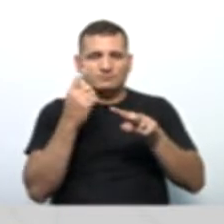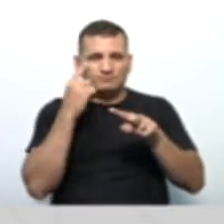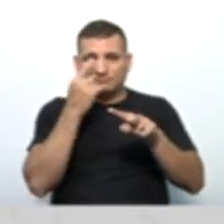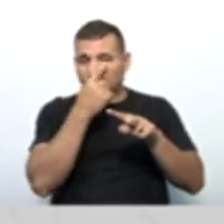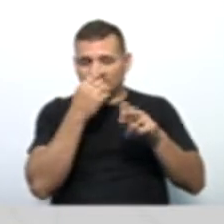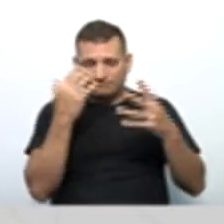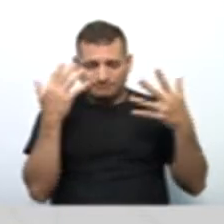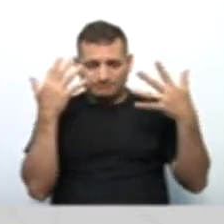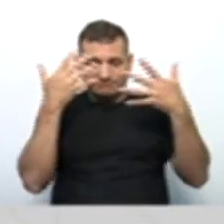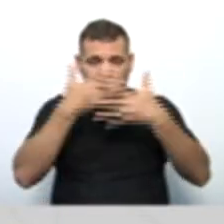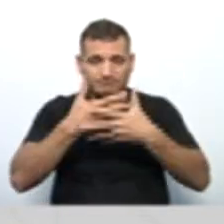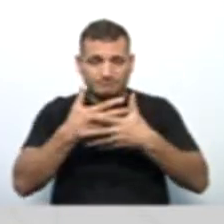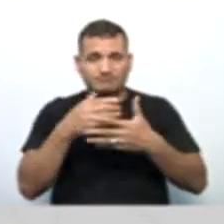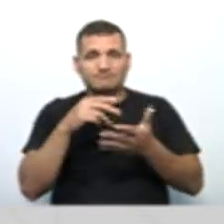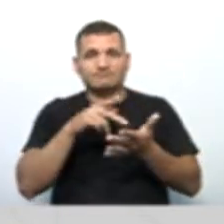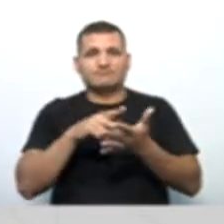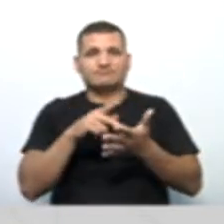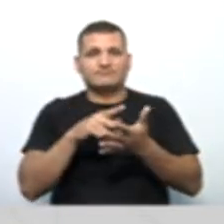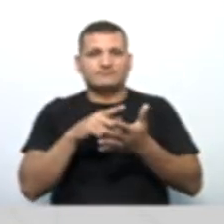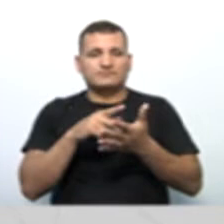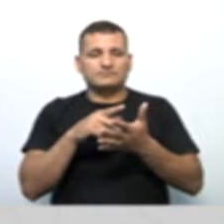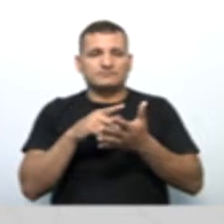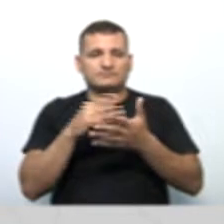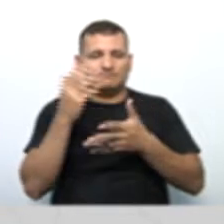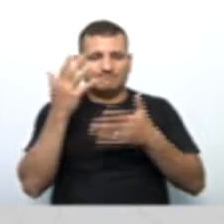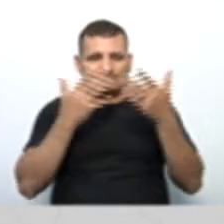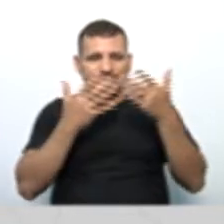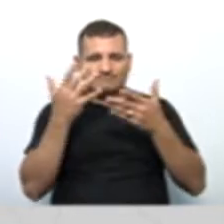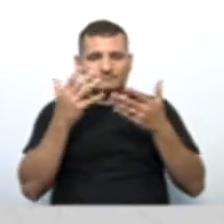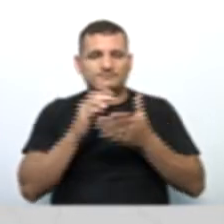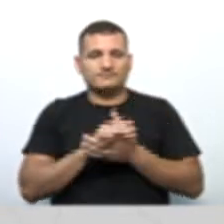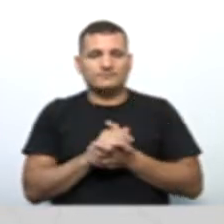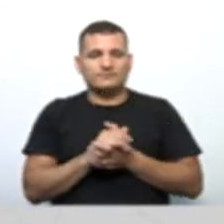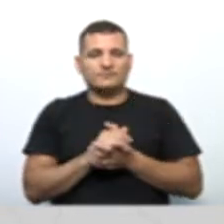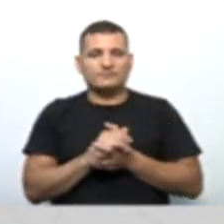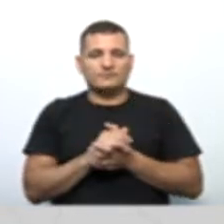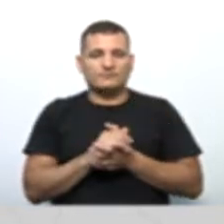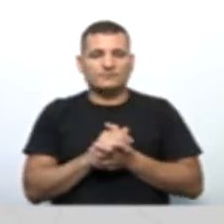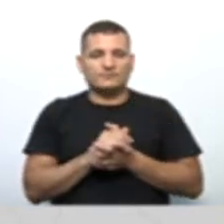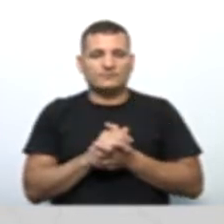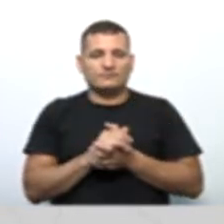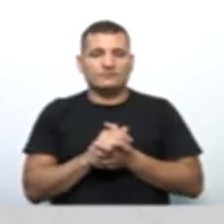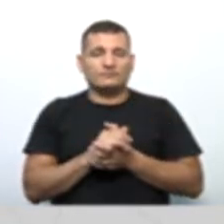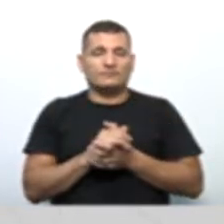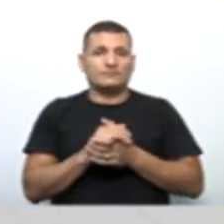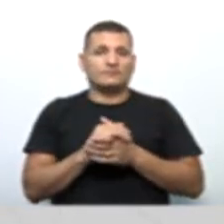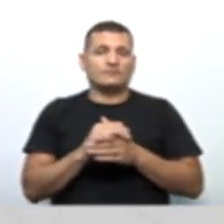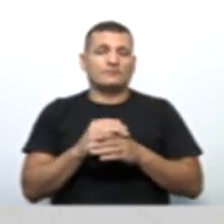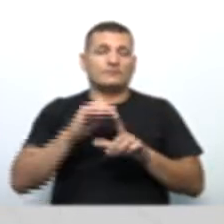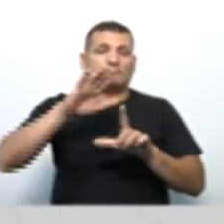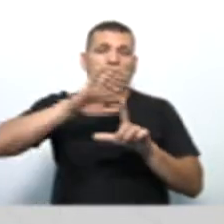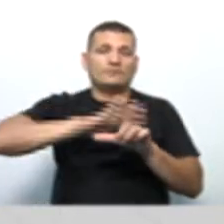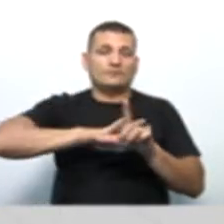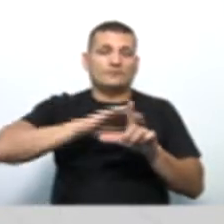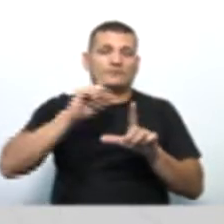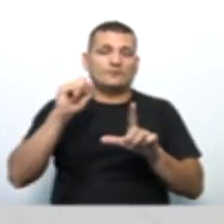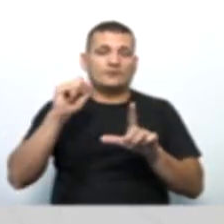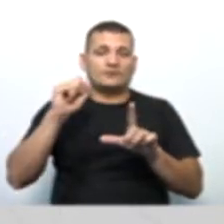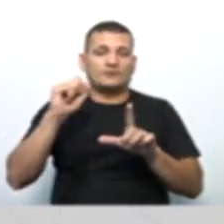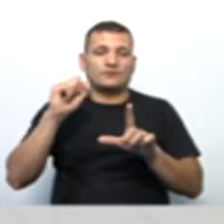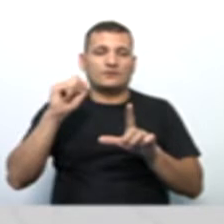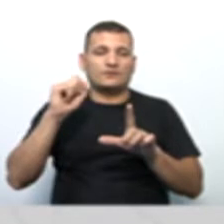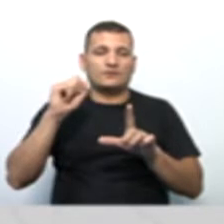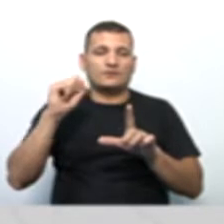confusão nos seus olhos e vai ficar a um site encontra aqui o texto preto na luz azul esse também não é que vai causar uma